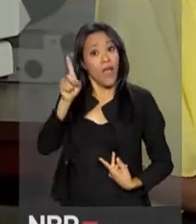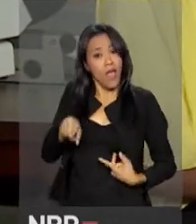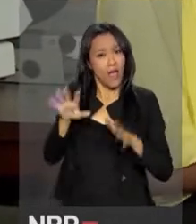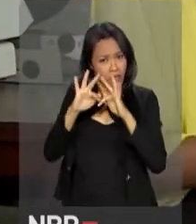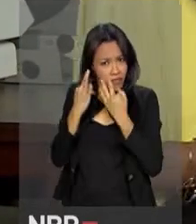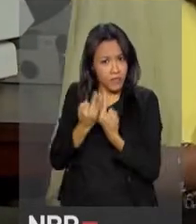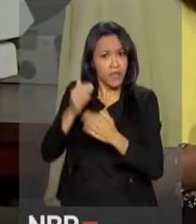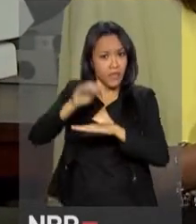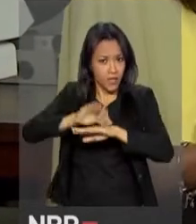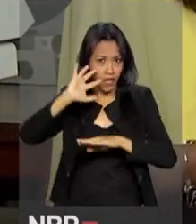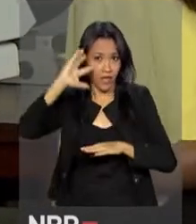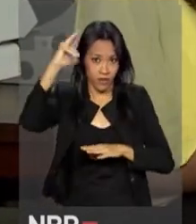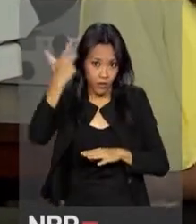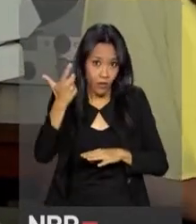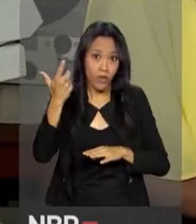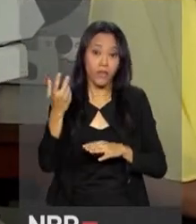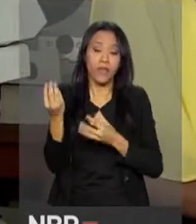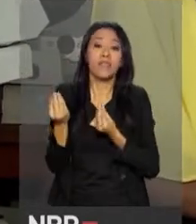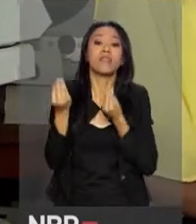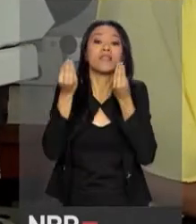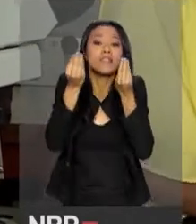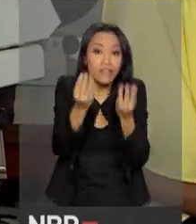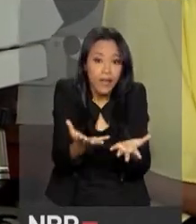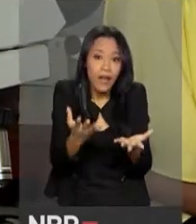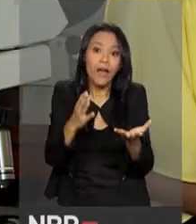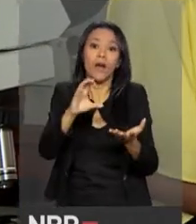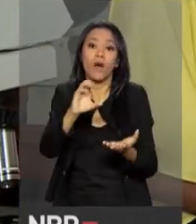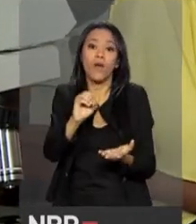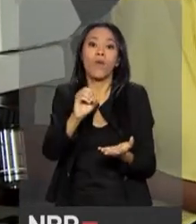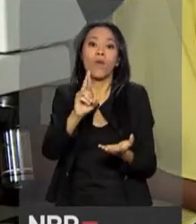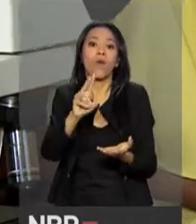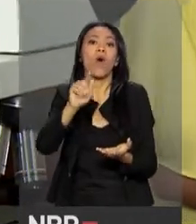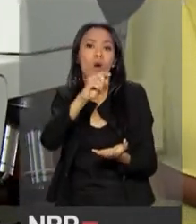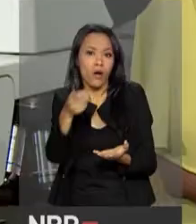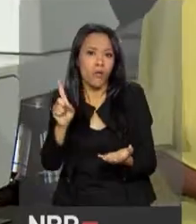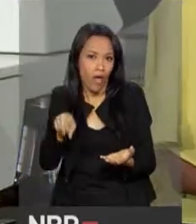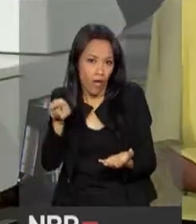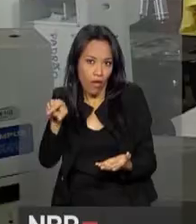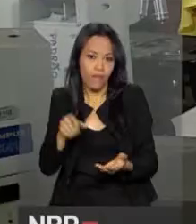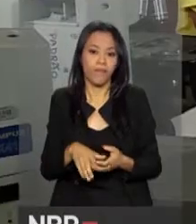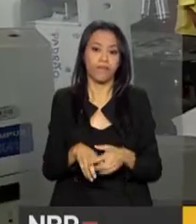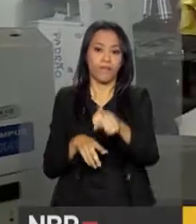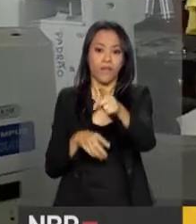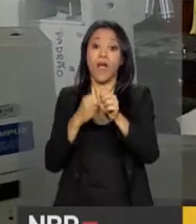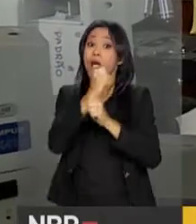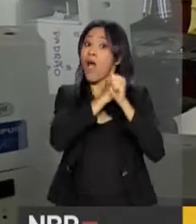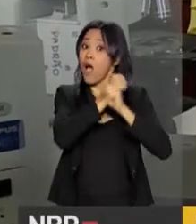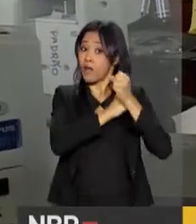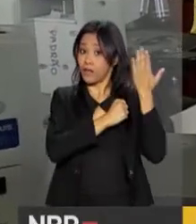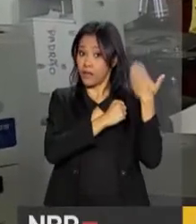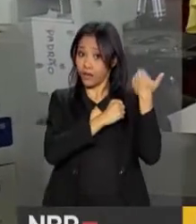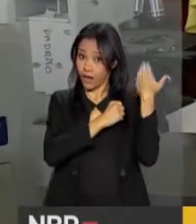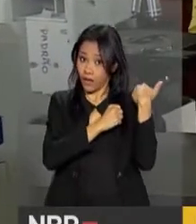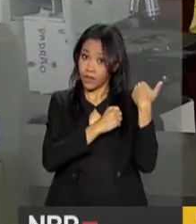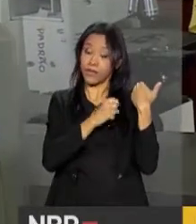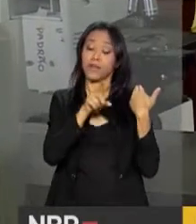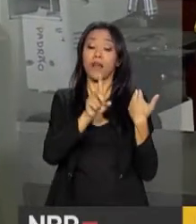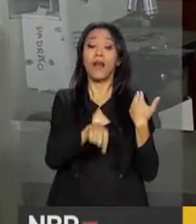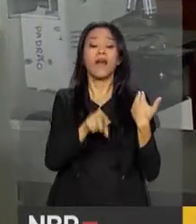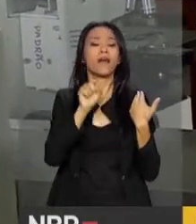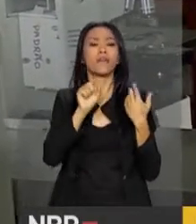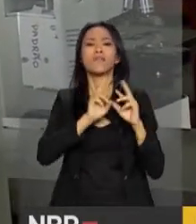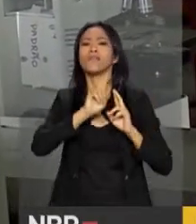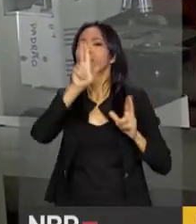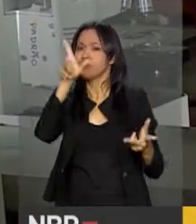toma a decisão final é a chamada doação consentida alguns anos atrás à doação era presumida inclusive